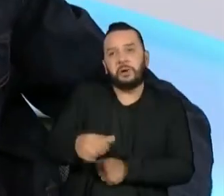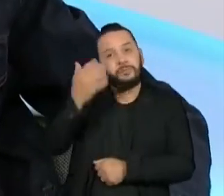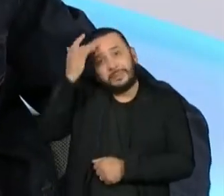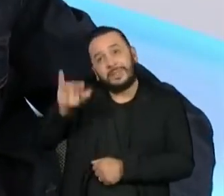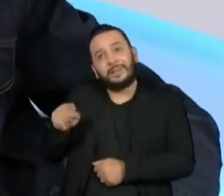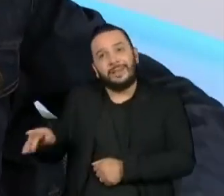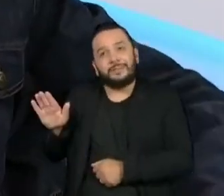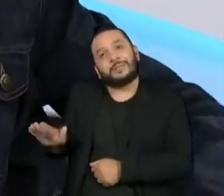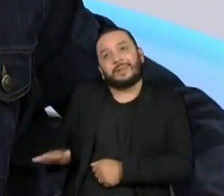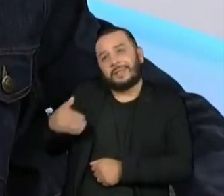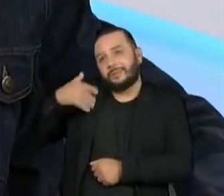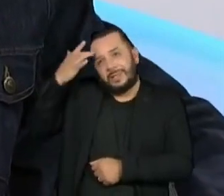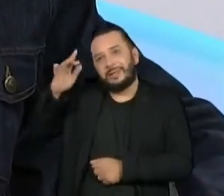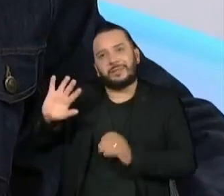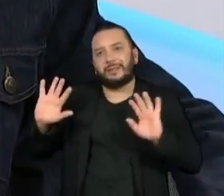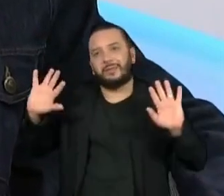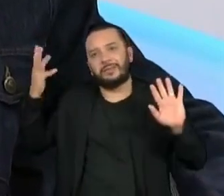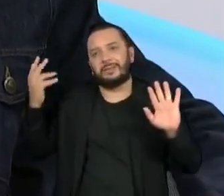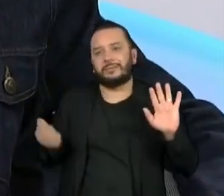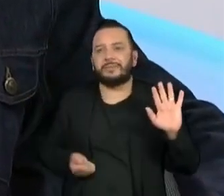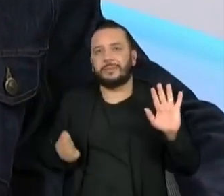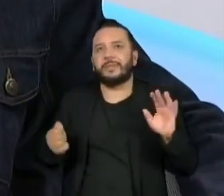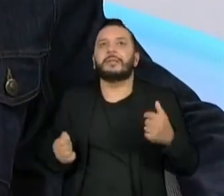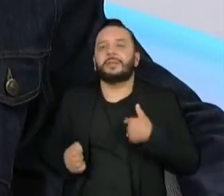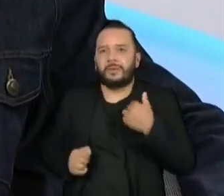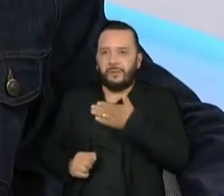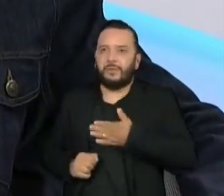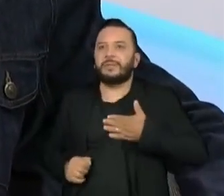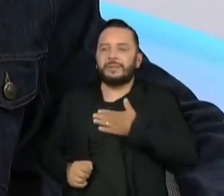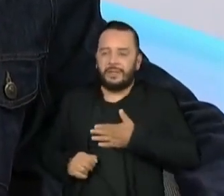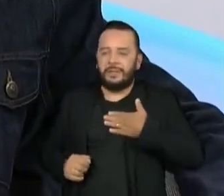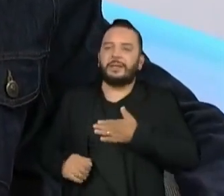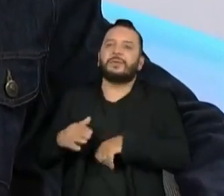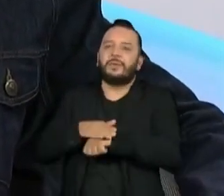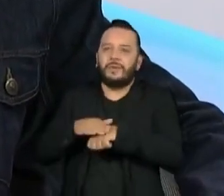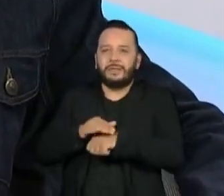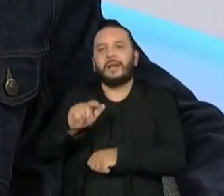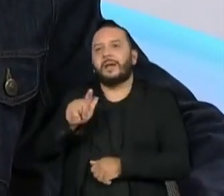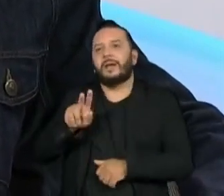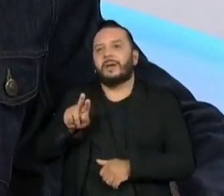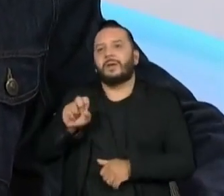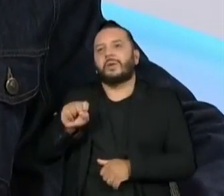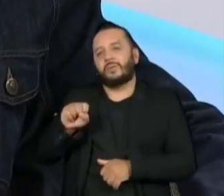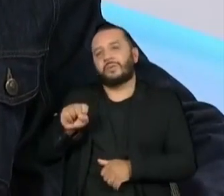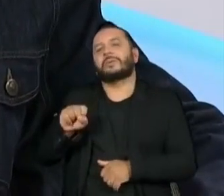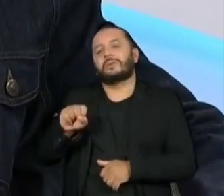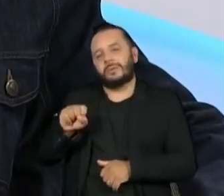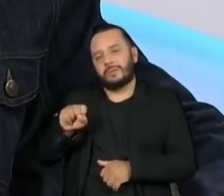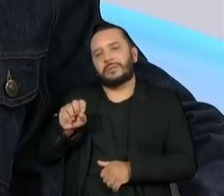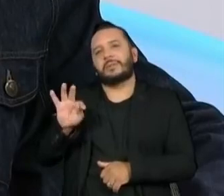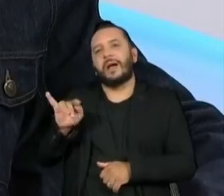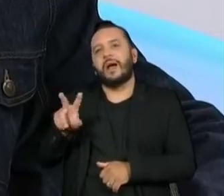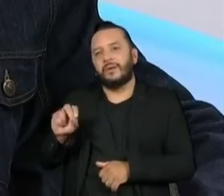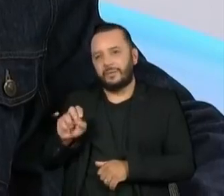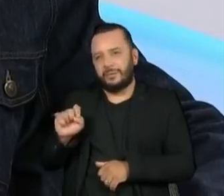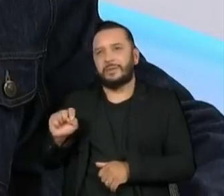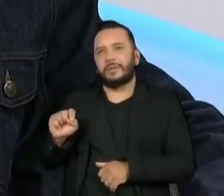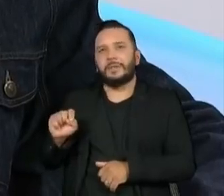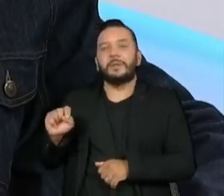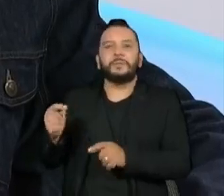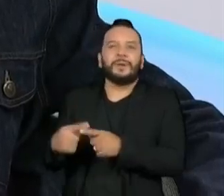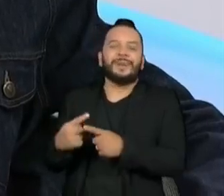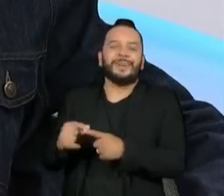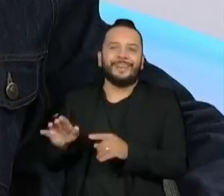pequeno. Sim. Mas, de todo modo, eu gostei de conversar com ele, gostei muito. Porque, sabe o que acontece? Aquilo ali é